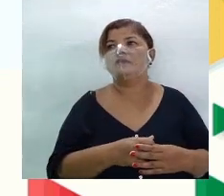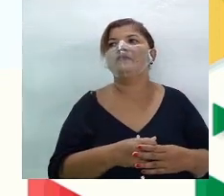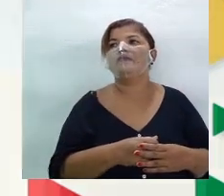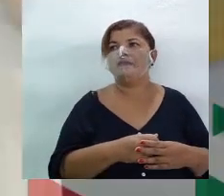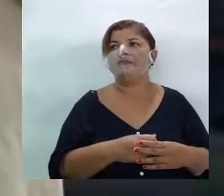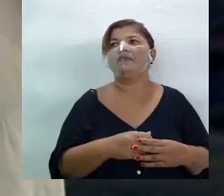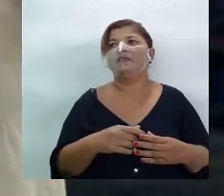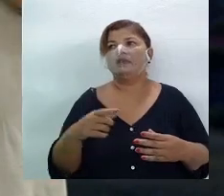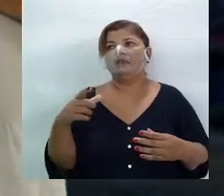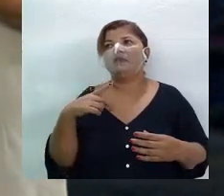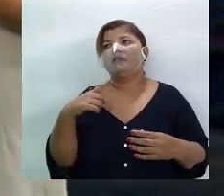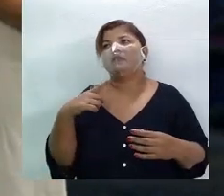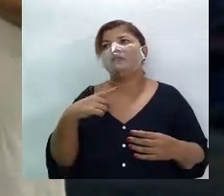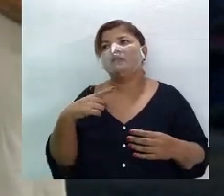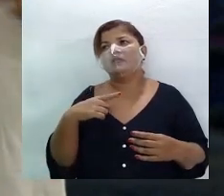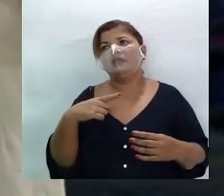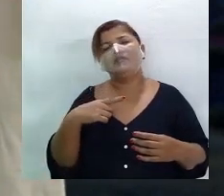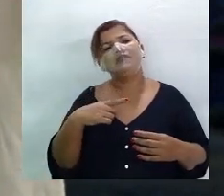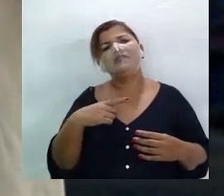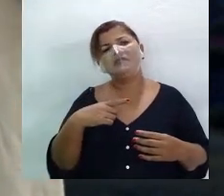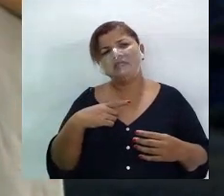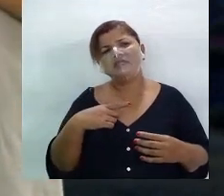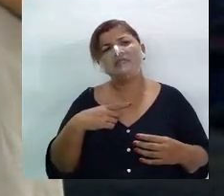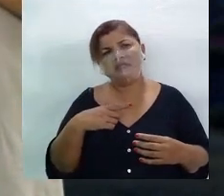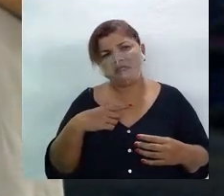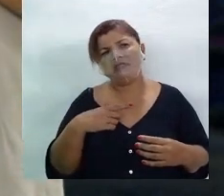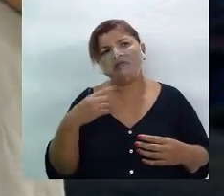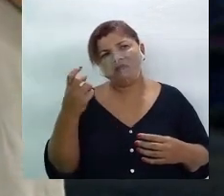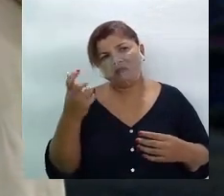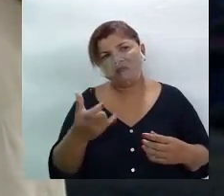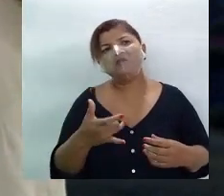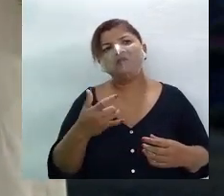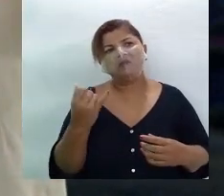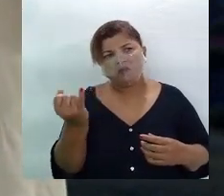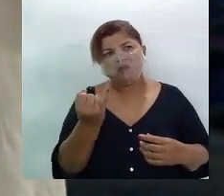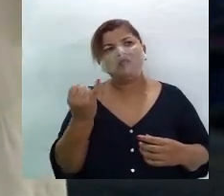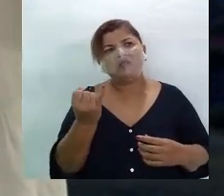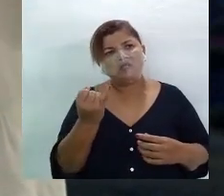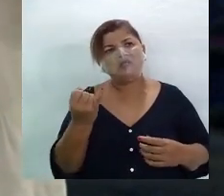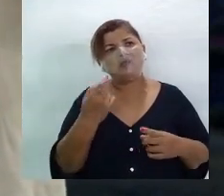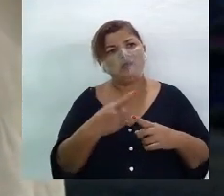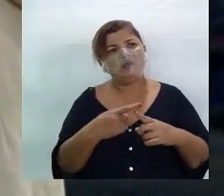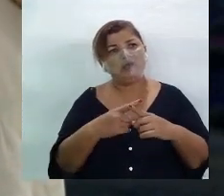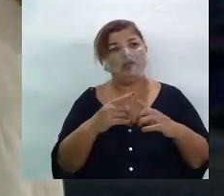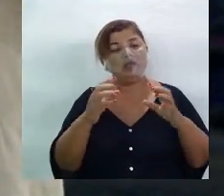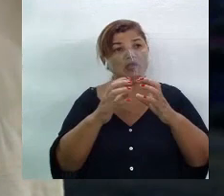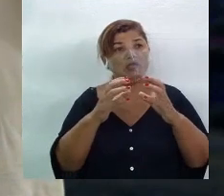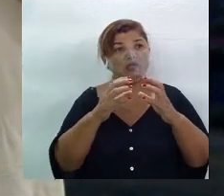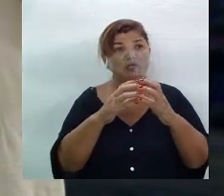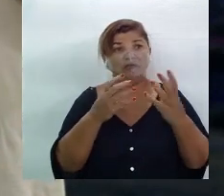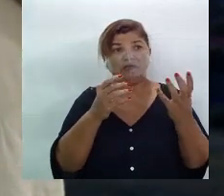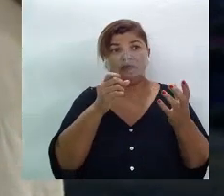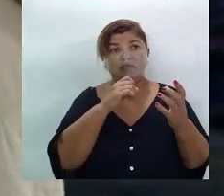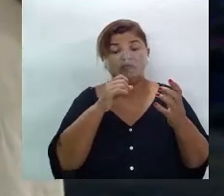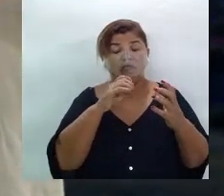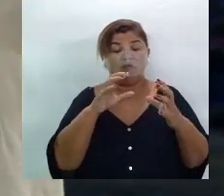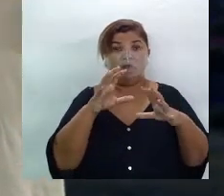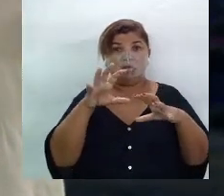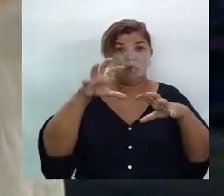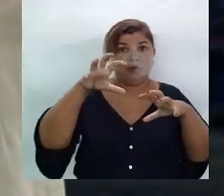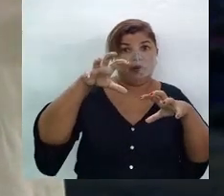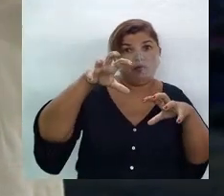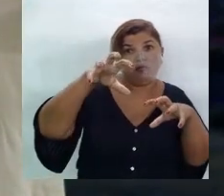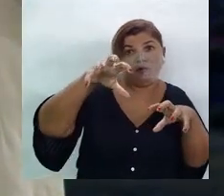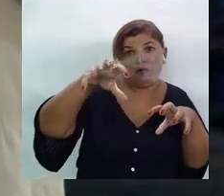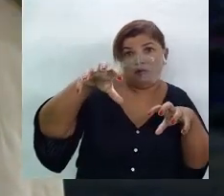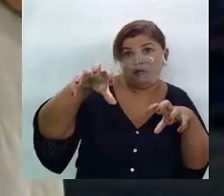interessante da pessoa, o professor Diógenes aí, o professor Robson pontuaram que o Assombrações do Recife Velho, ele se construiu a partir do material